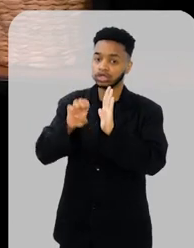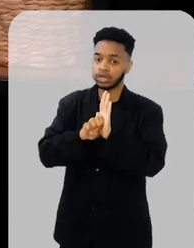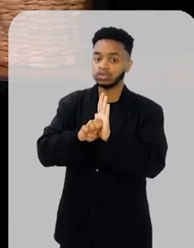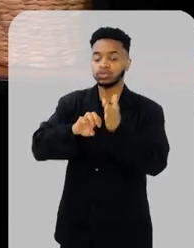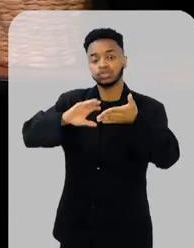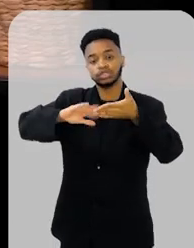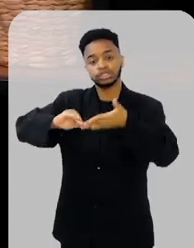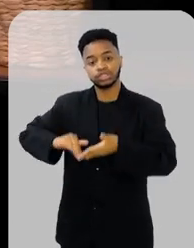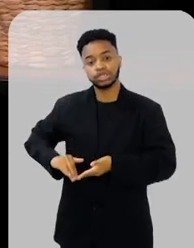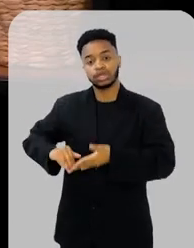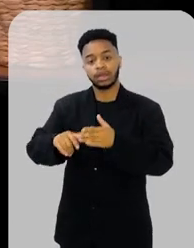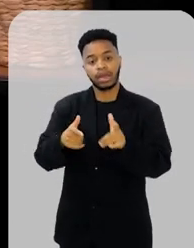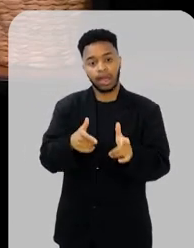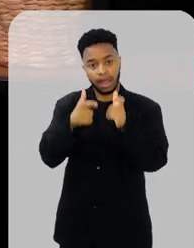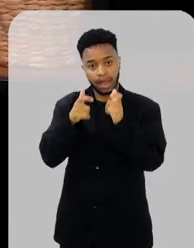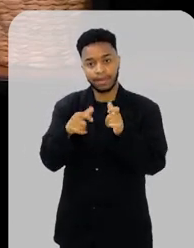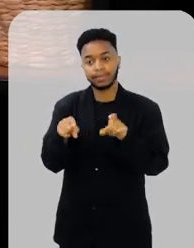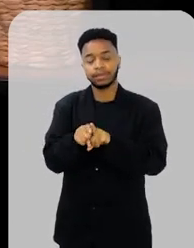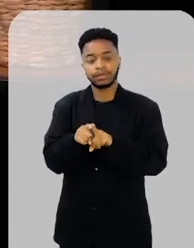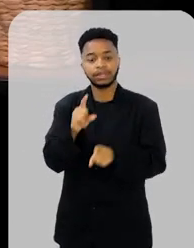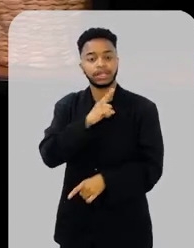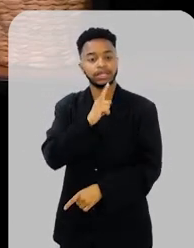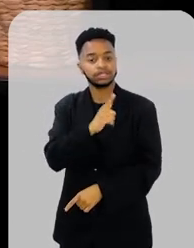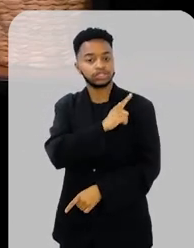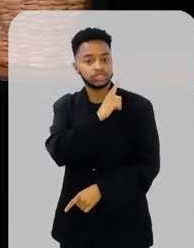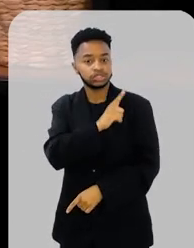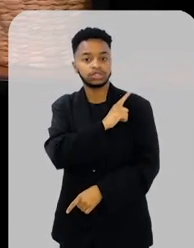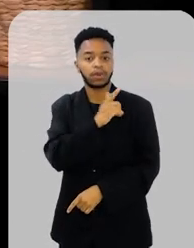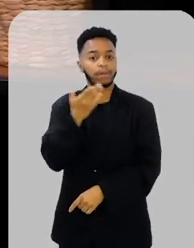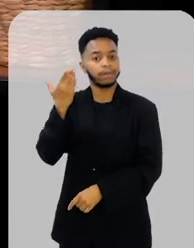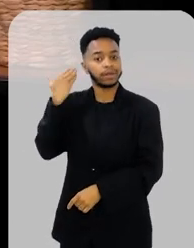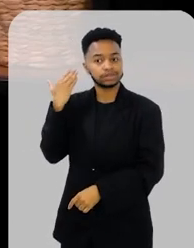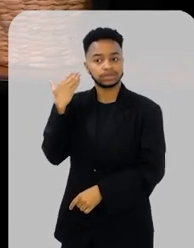sim, o Estatuto de Desarmamento. A gente teve